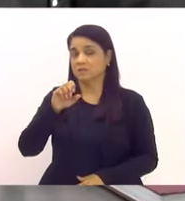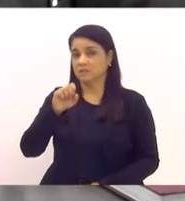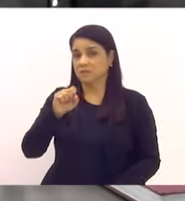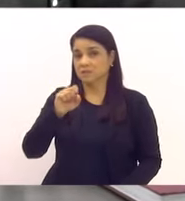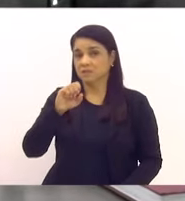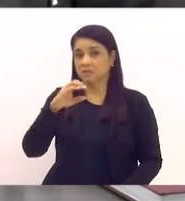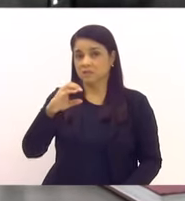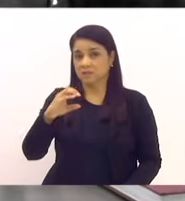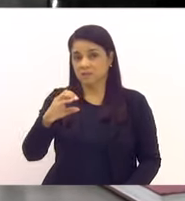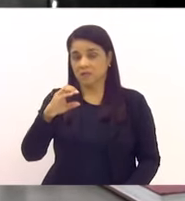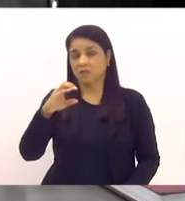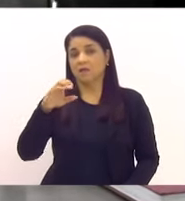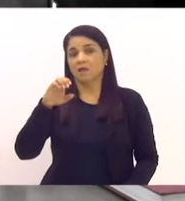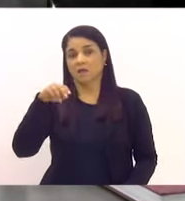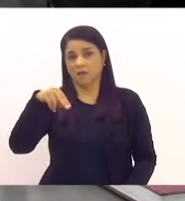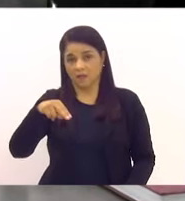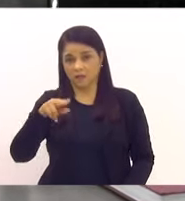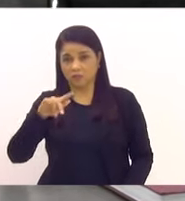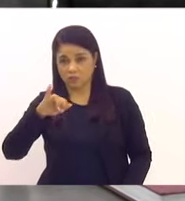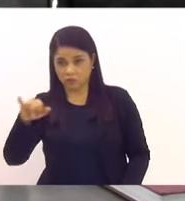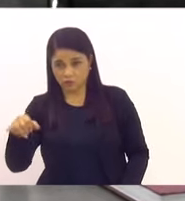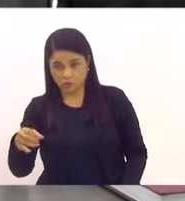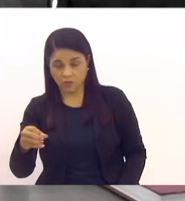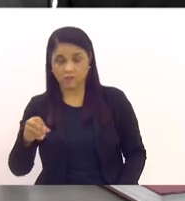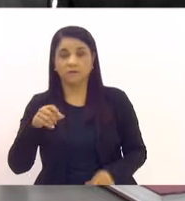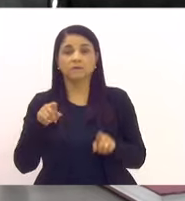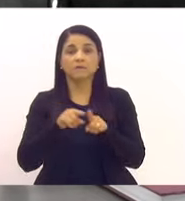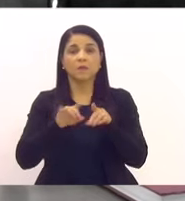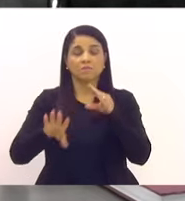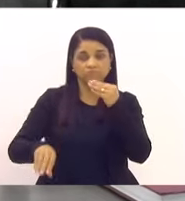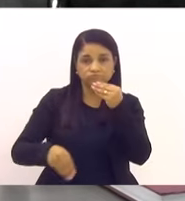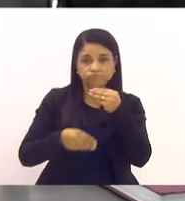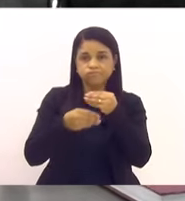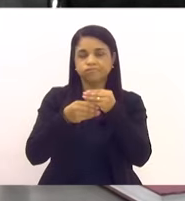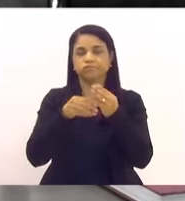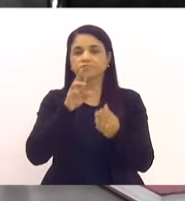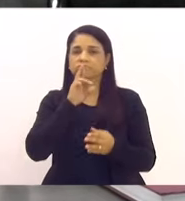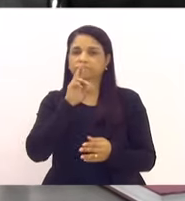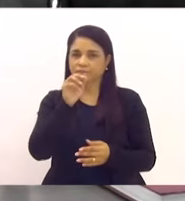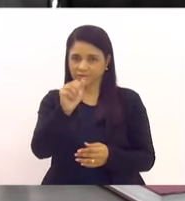vosso competente, Fernando Amorim, incorporou.